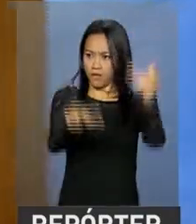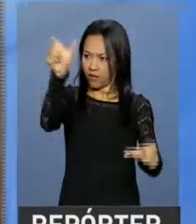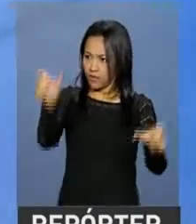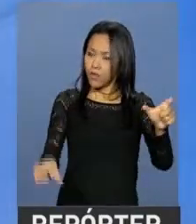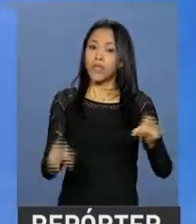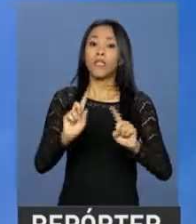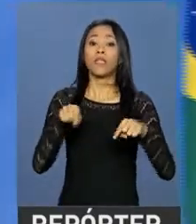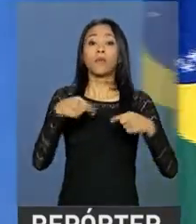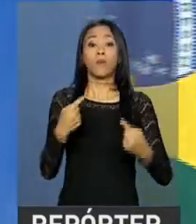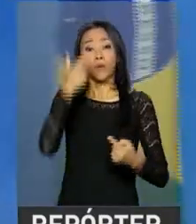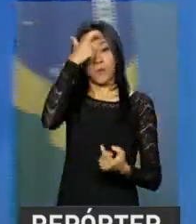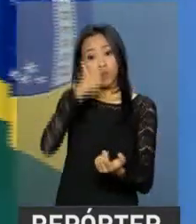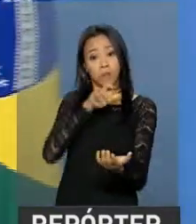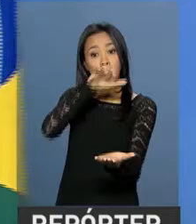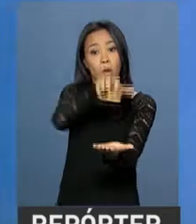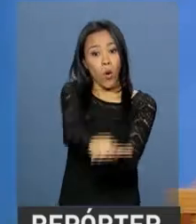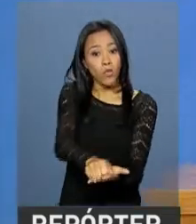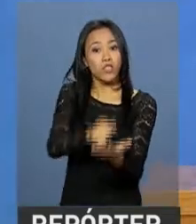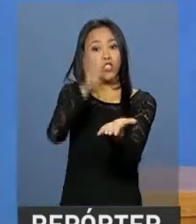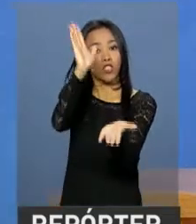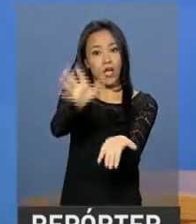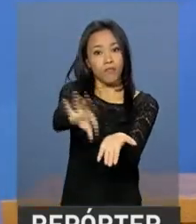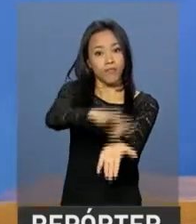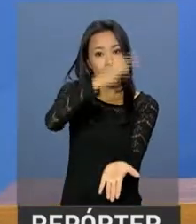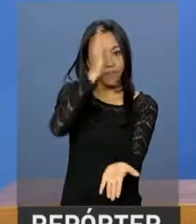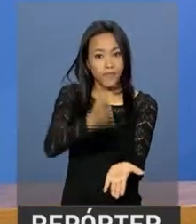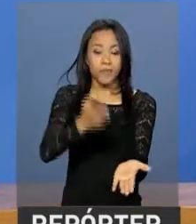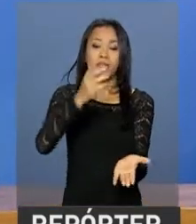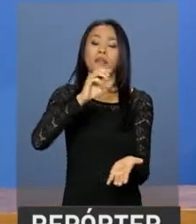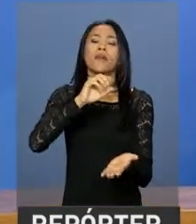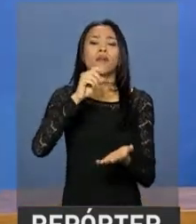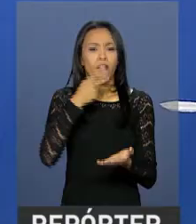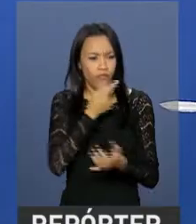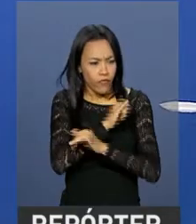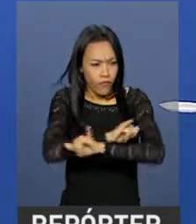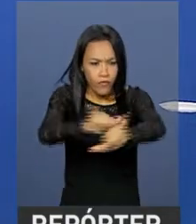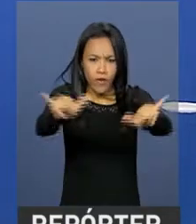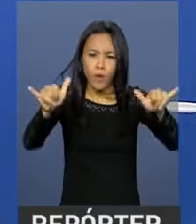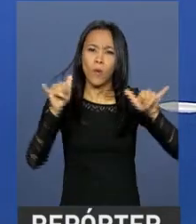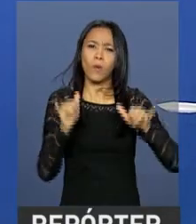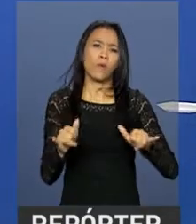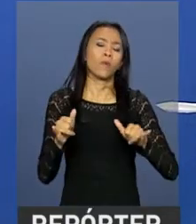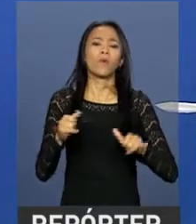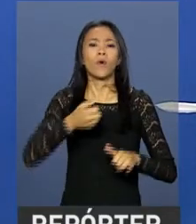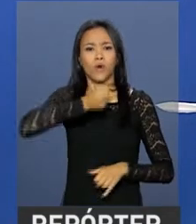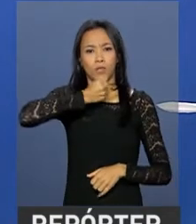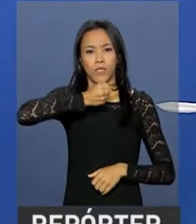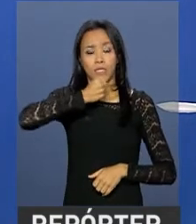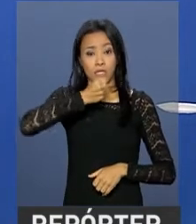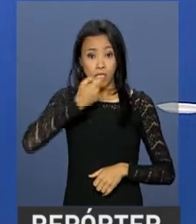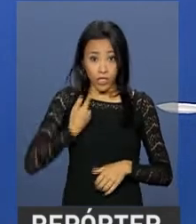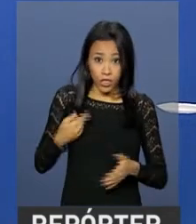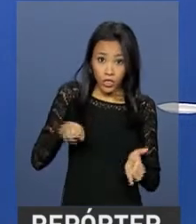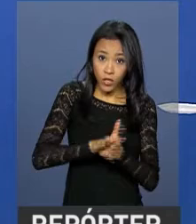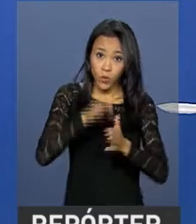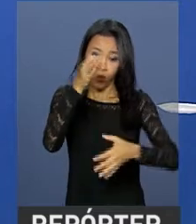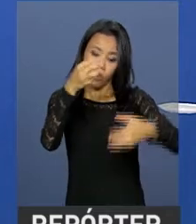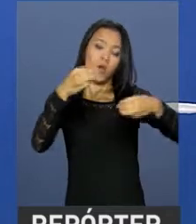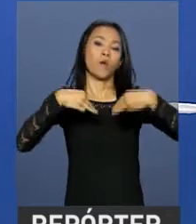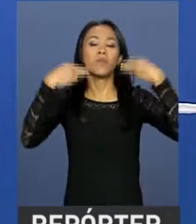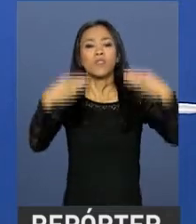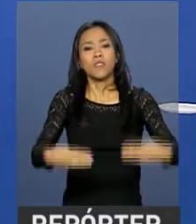o novo ministro da justiça e segurança pública garantiu a jornalistas que a sua chegada o ministério não vai causar